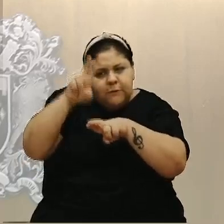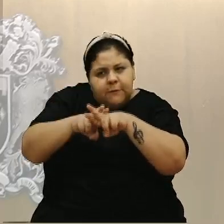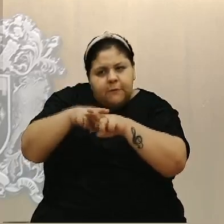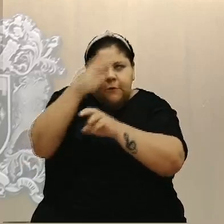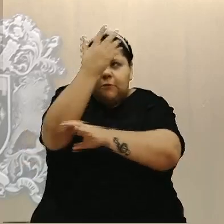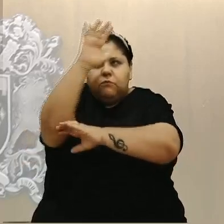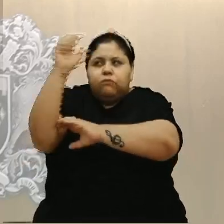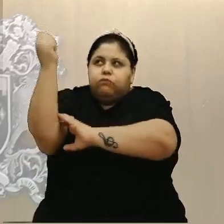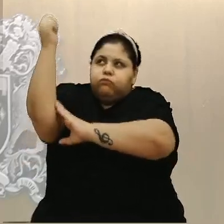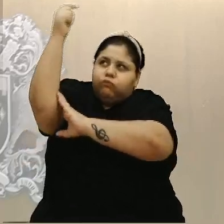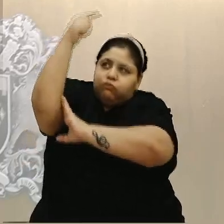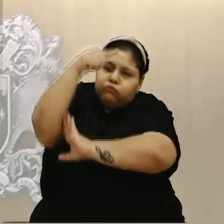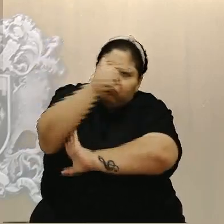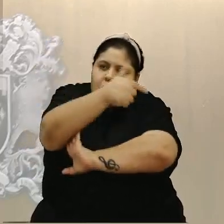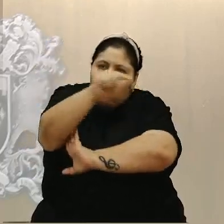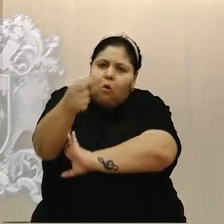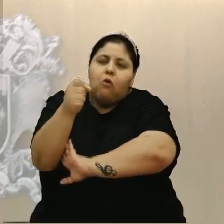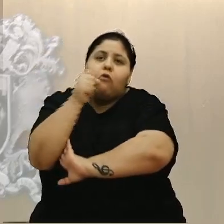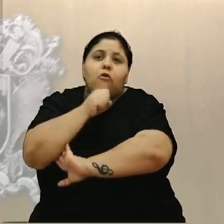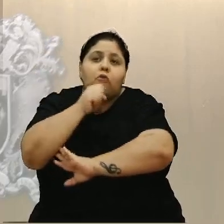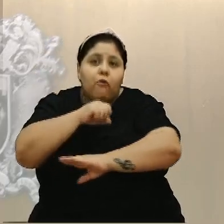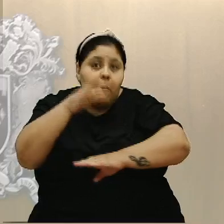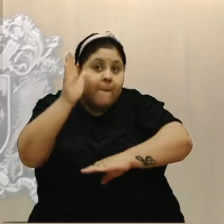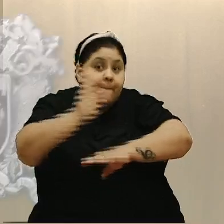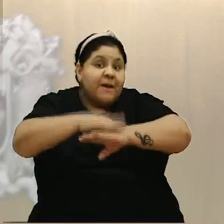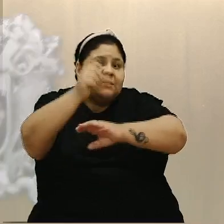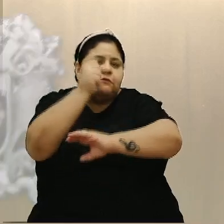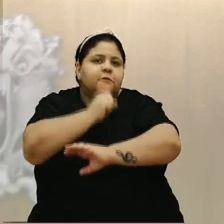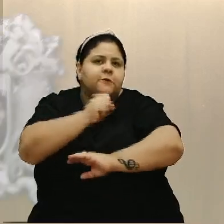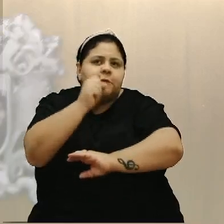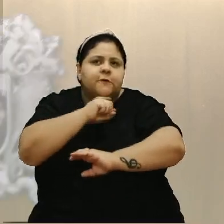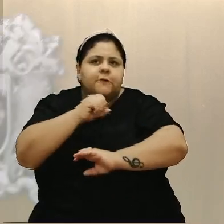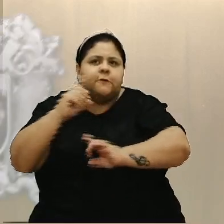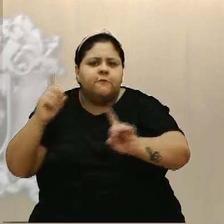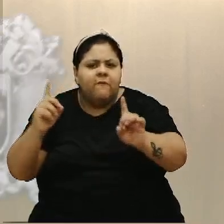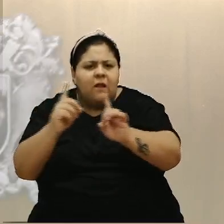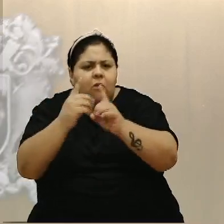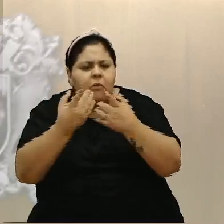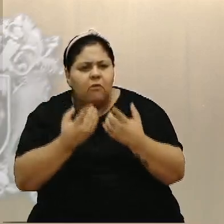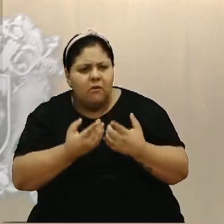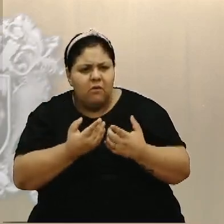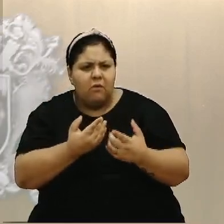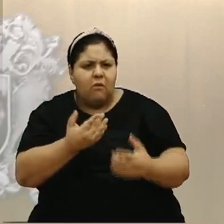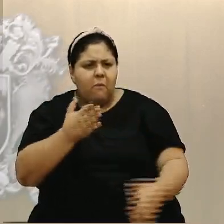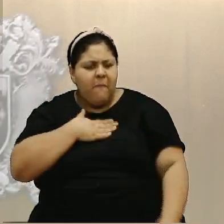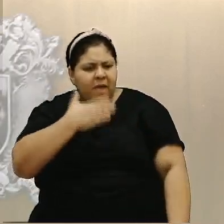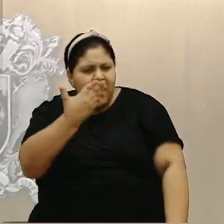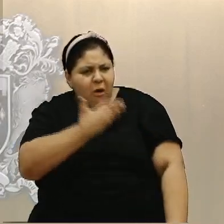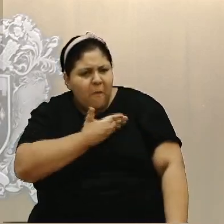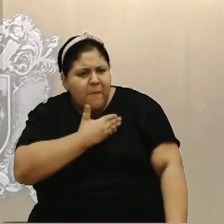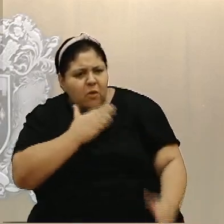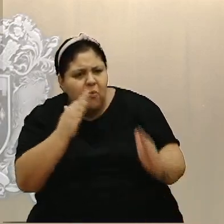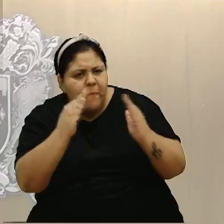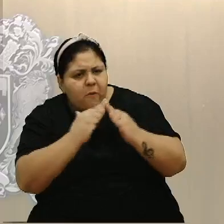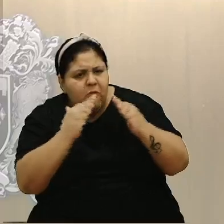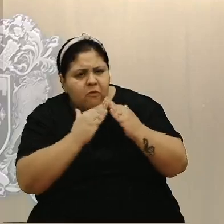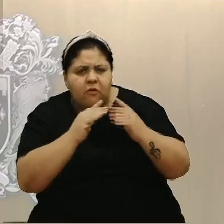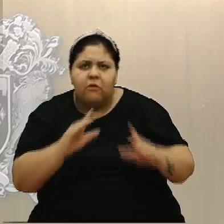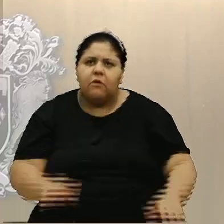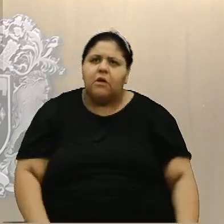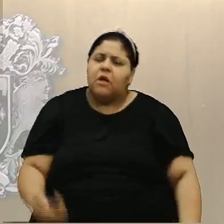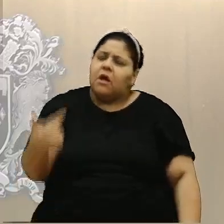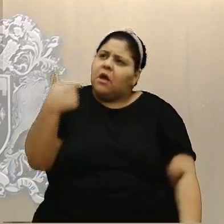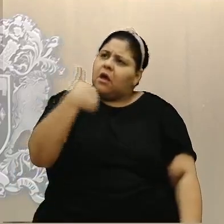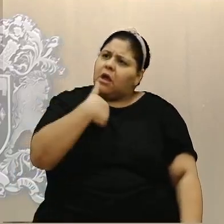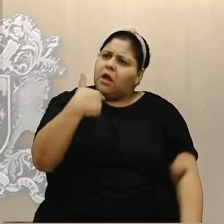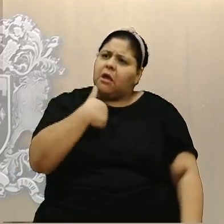árvore, um outro ancião, ainda mais longevo, chegou para ele e disse assim: mas meu amigo, meu vizinho, eu fiquei